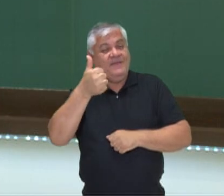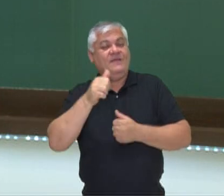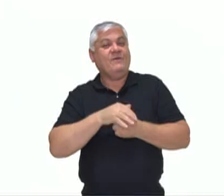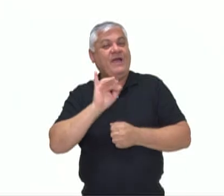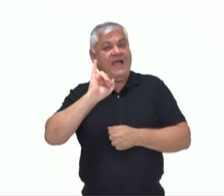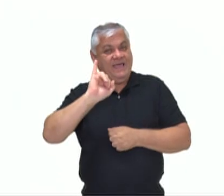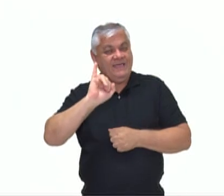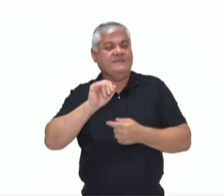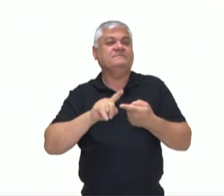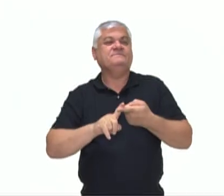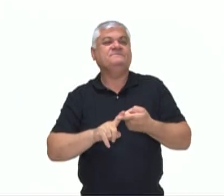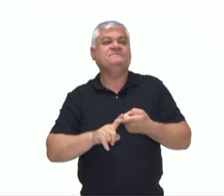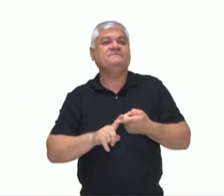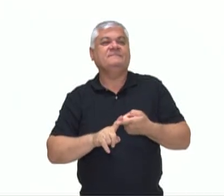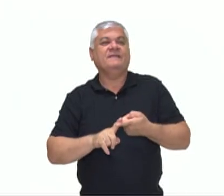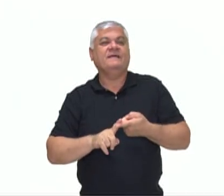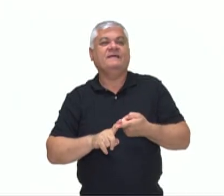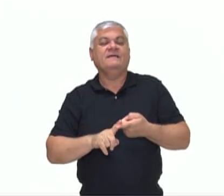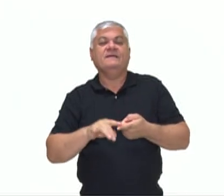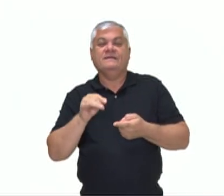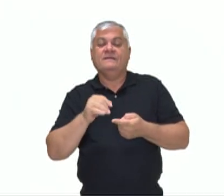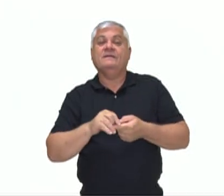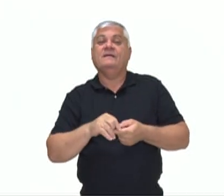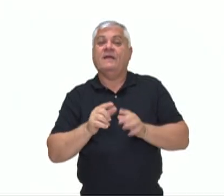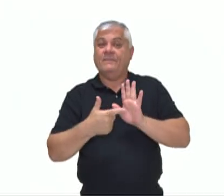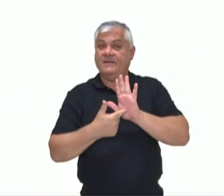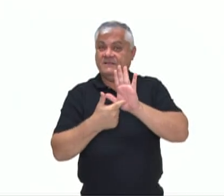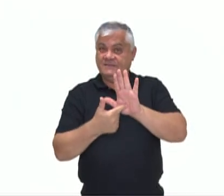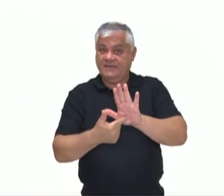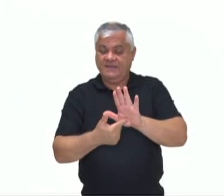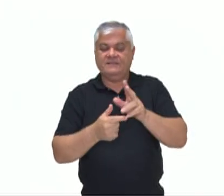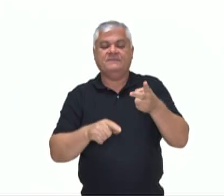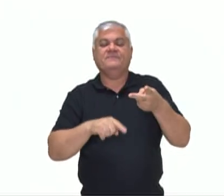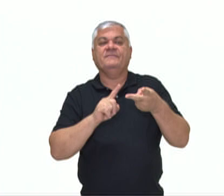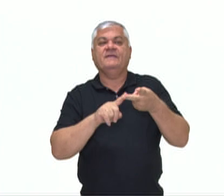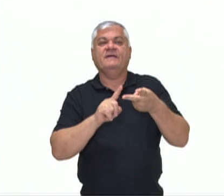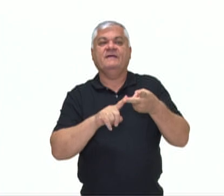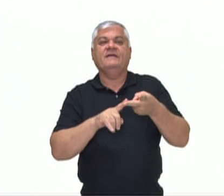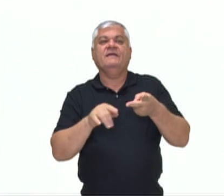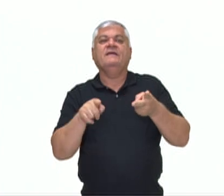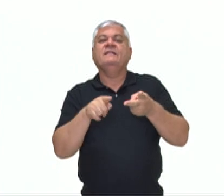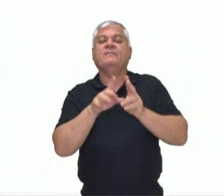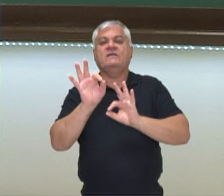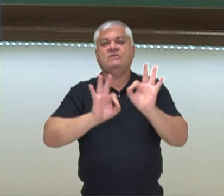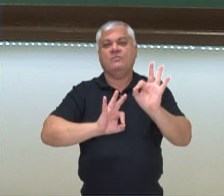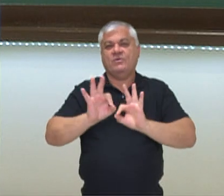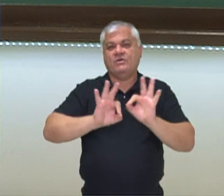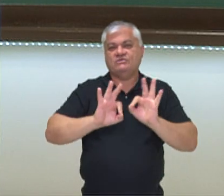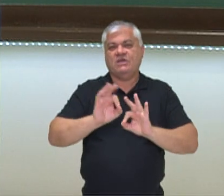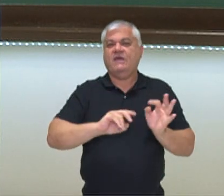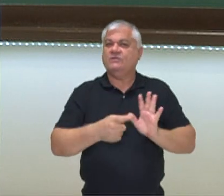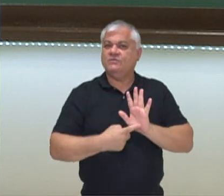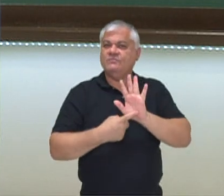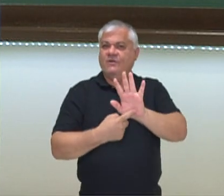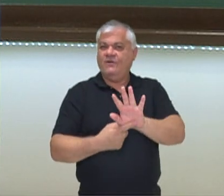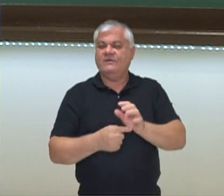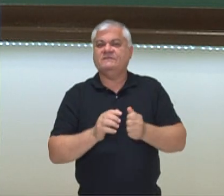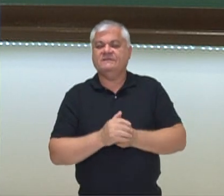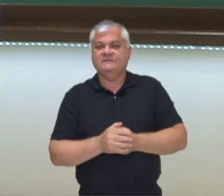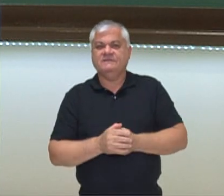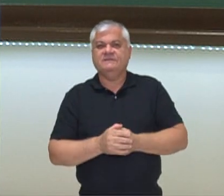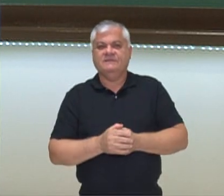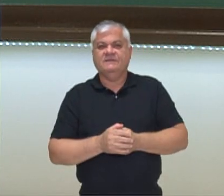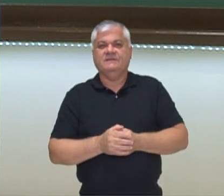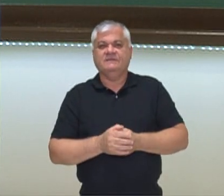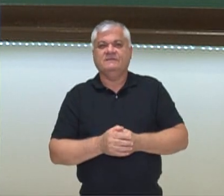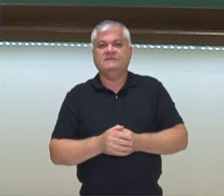singular. Introduce yourself, apresente-se. Tell your projects, mostre os seus projetos,